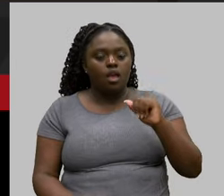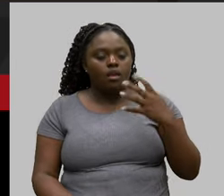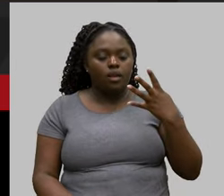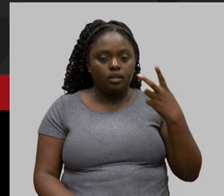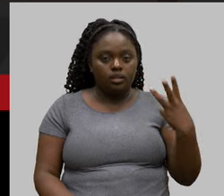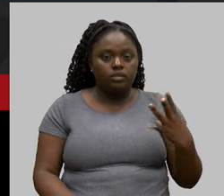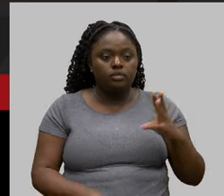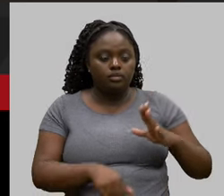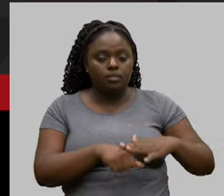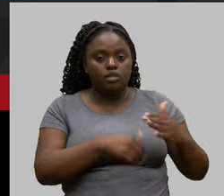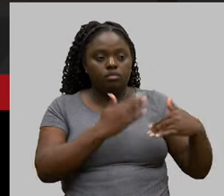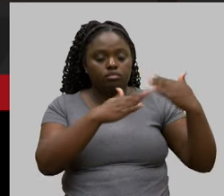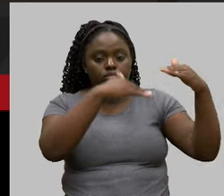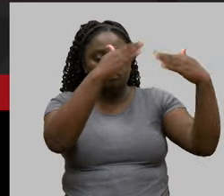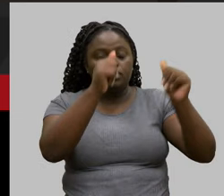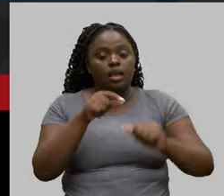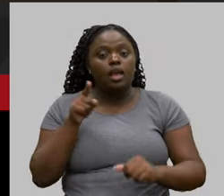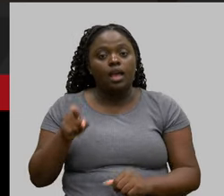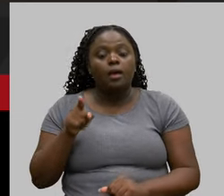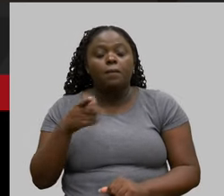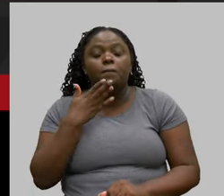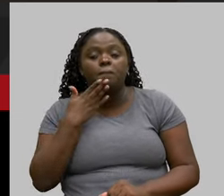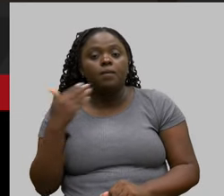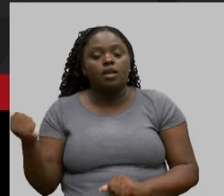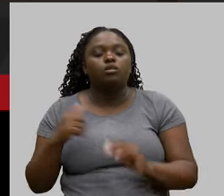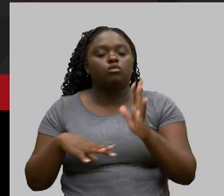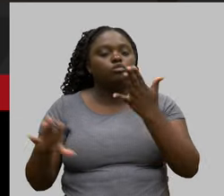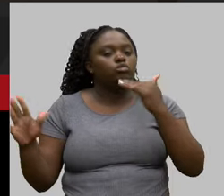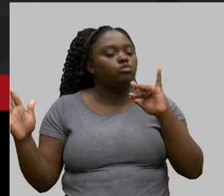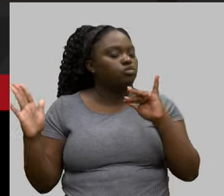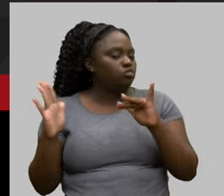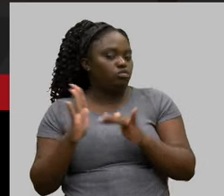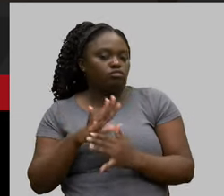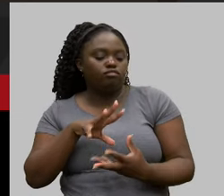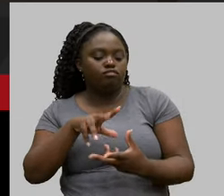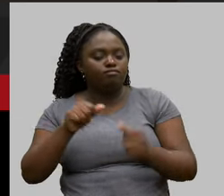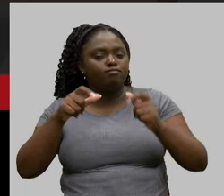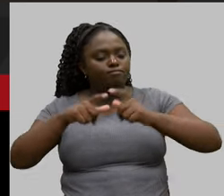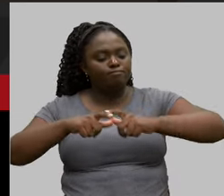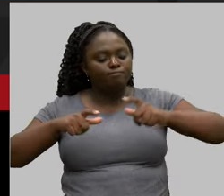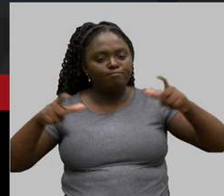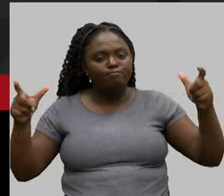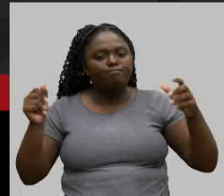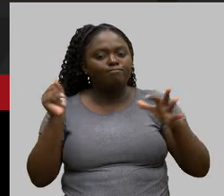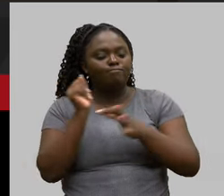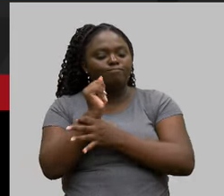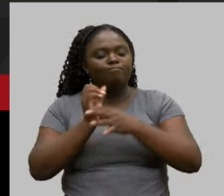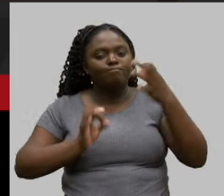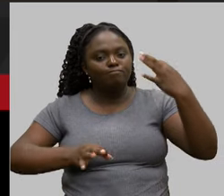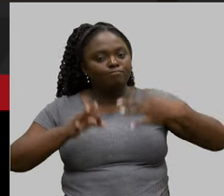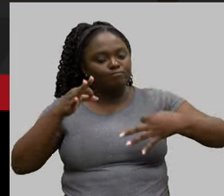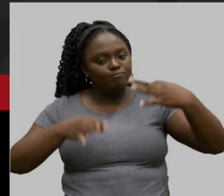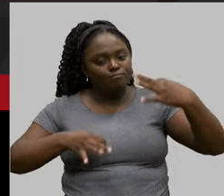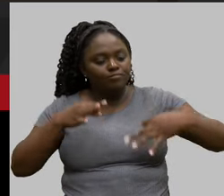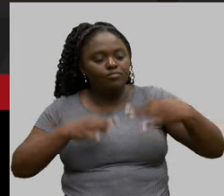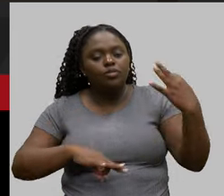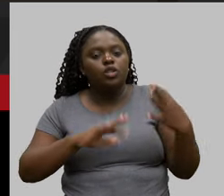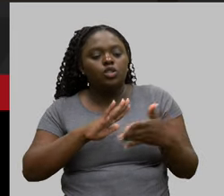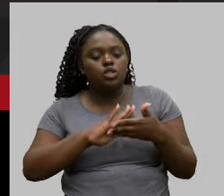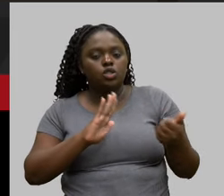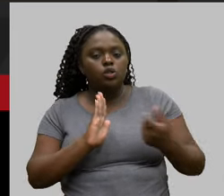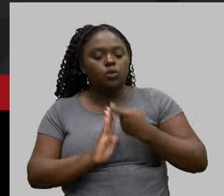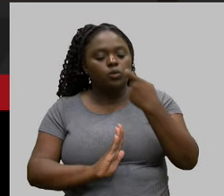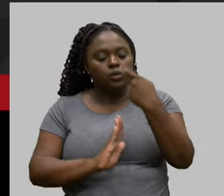foi a mais revolucionária de todos os tempos amplia a insegurança jurídica em relação à Previdência Social retira do texto